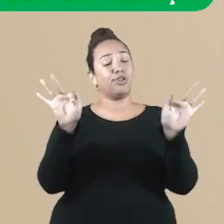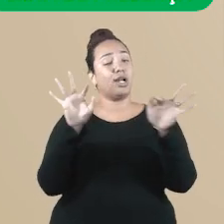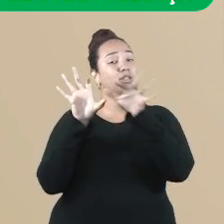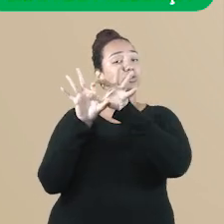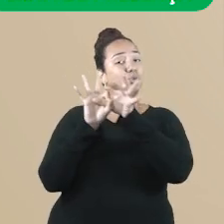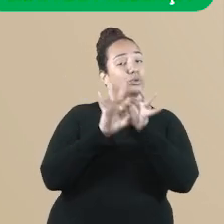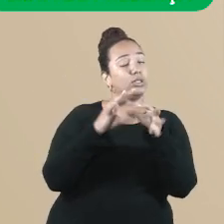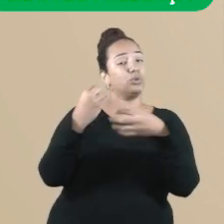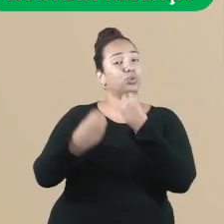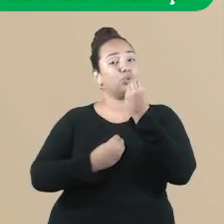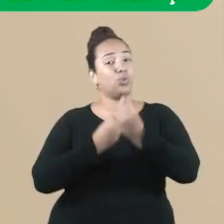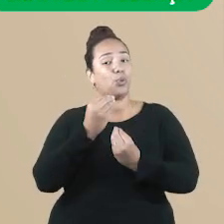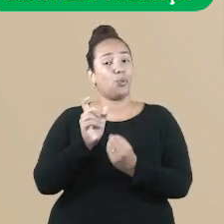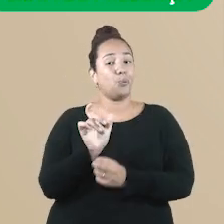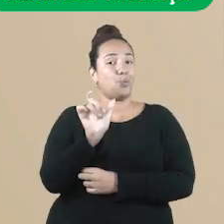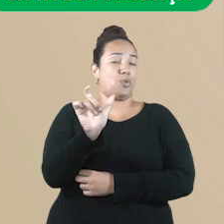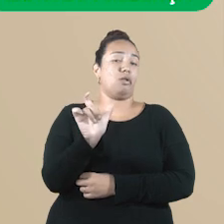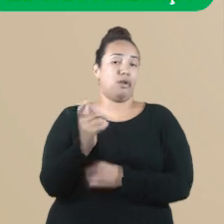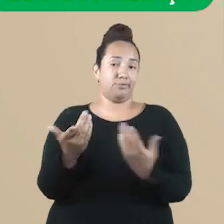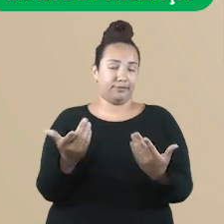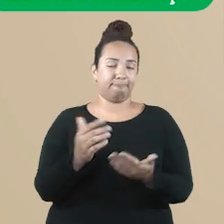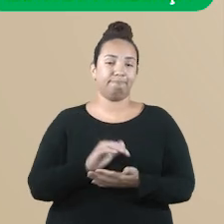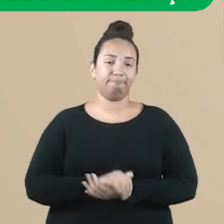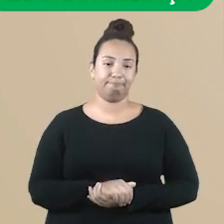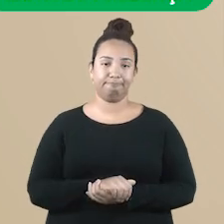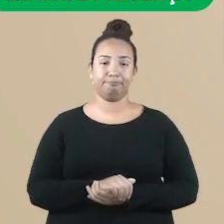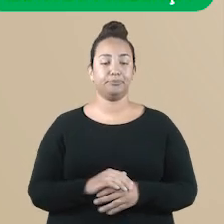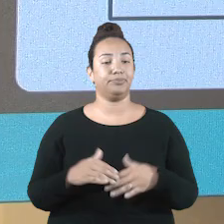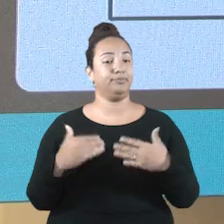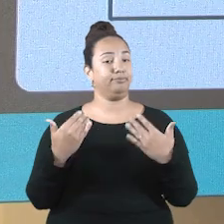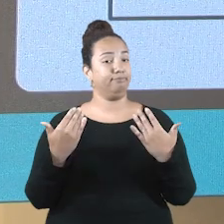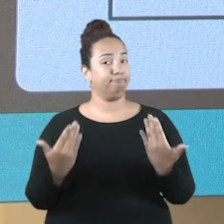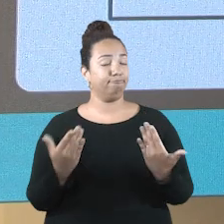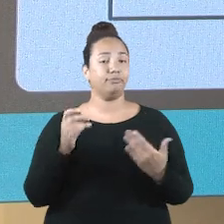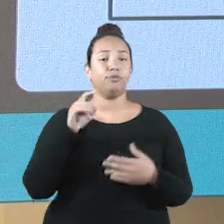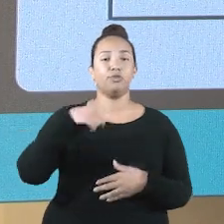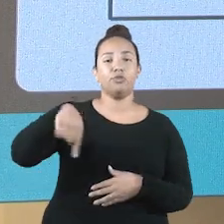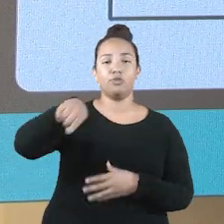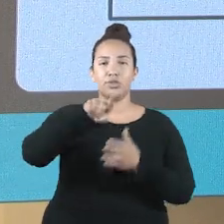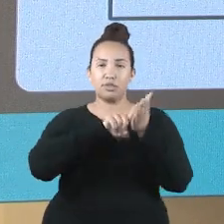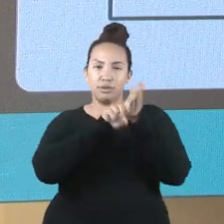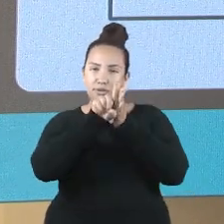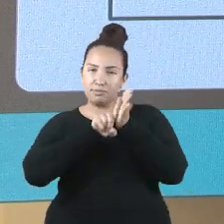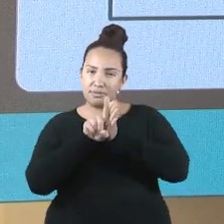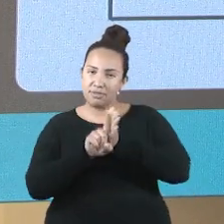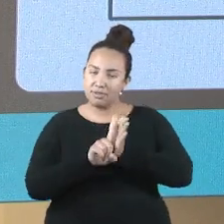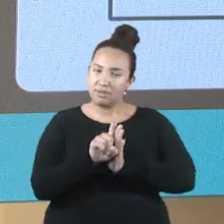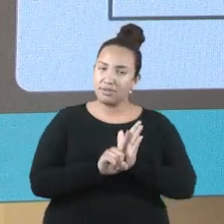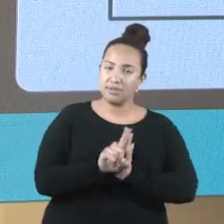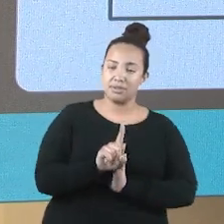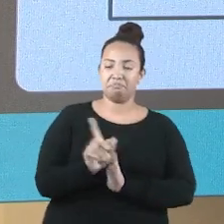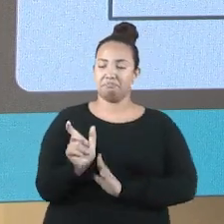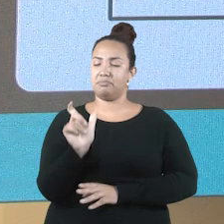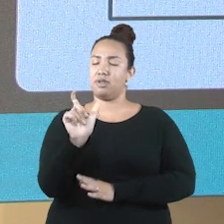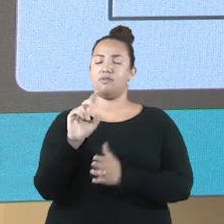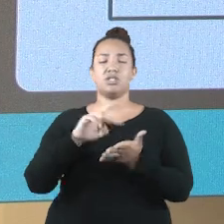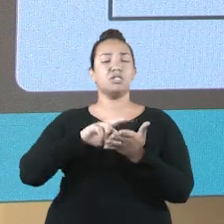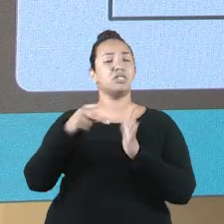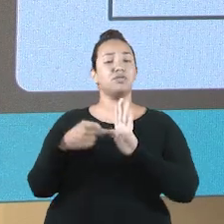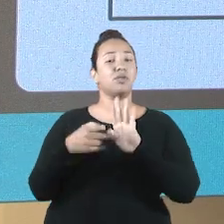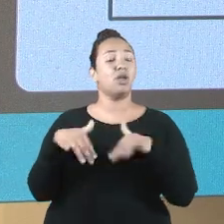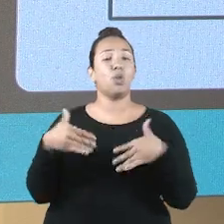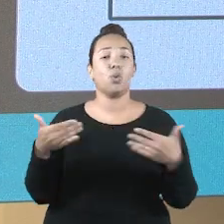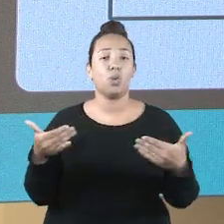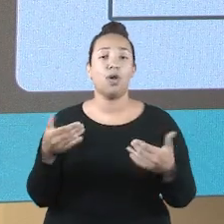da frase ou do contexto em que a palavra é usada. Então, quando você for pesquisar o significado de